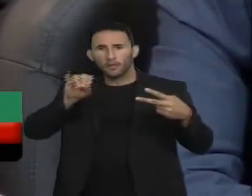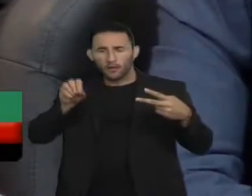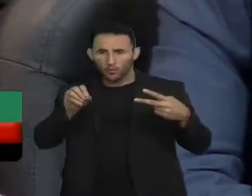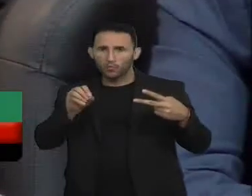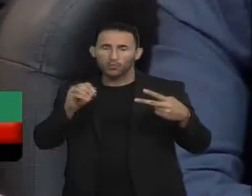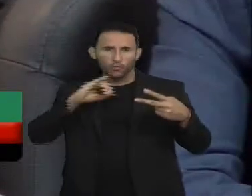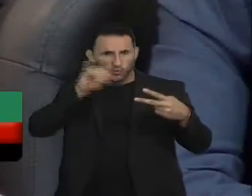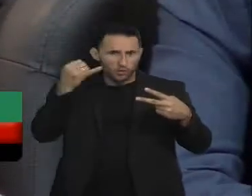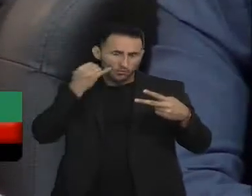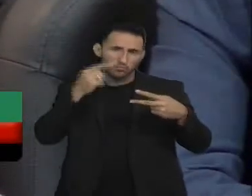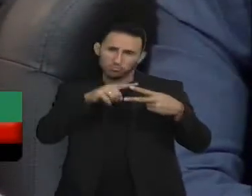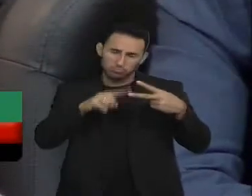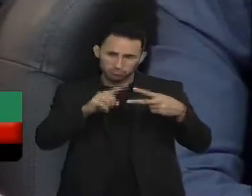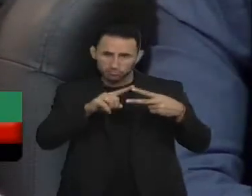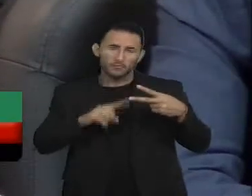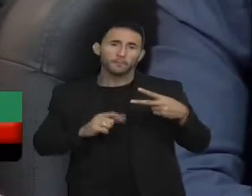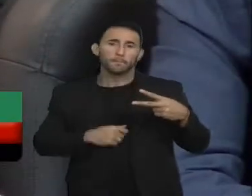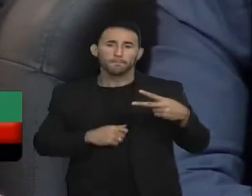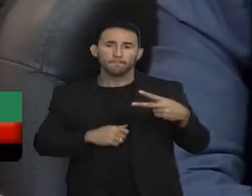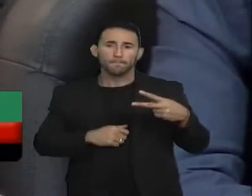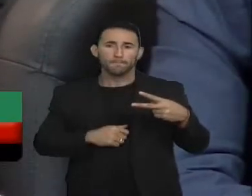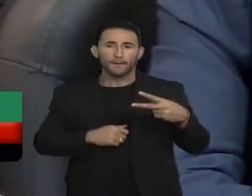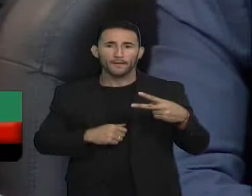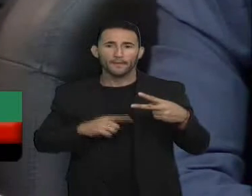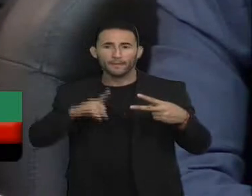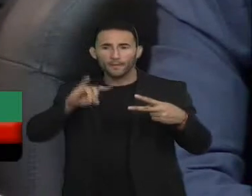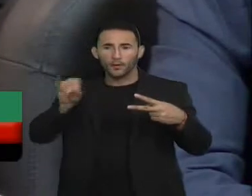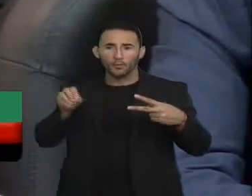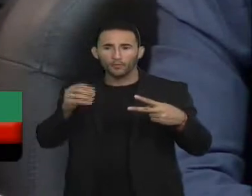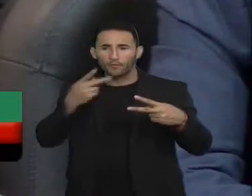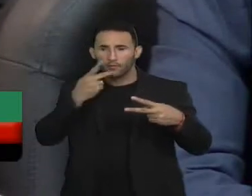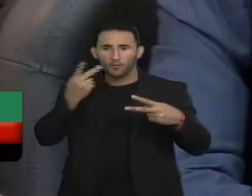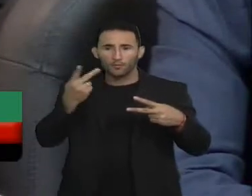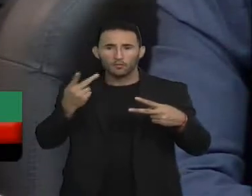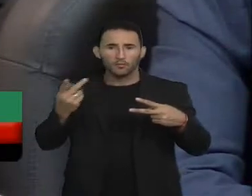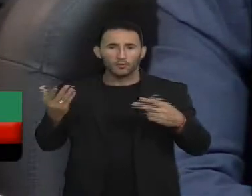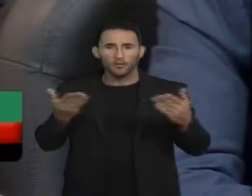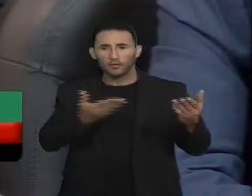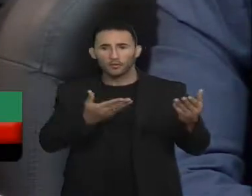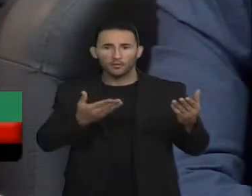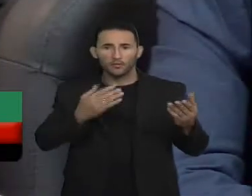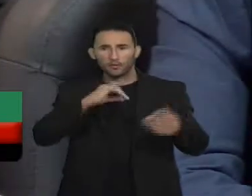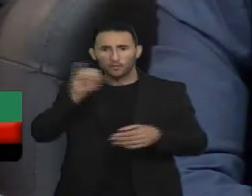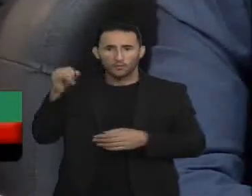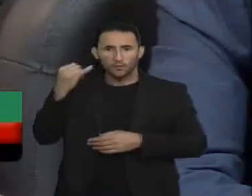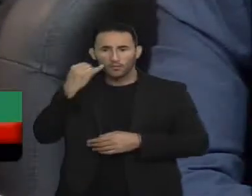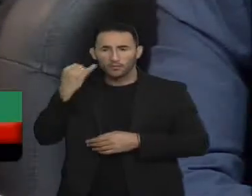O vereador Délbio pediu para a vereadora Juliana.